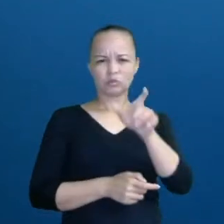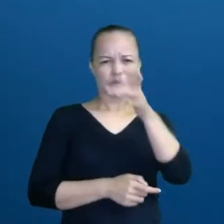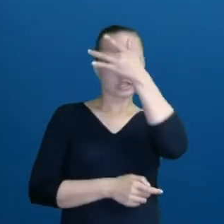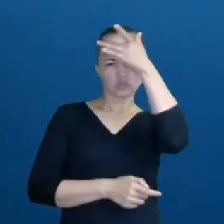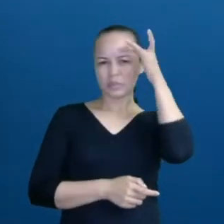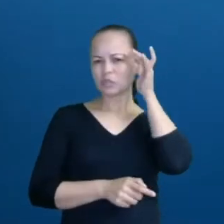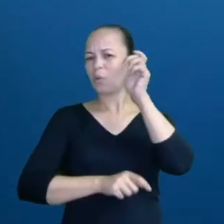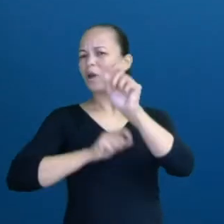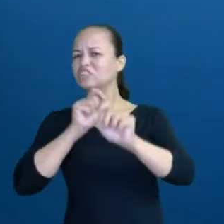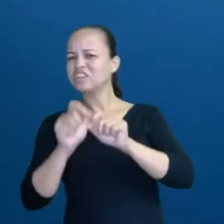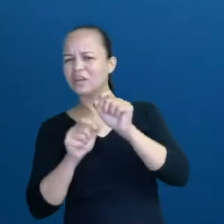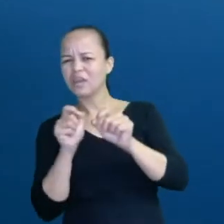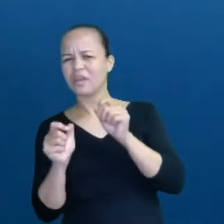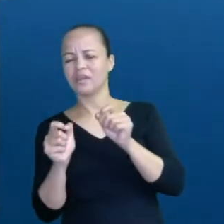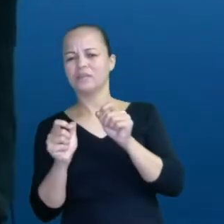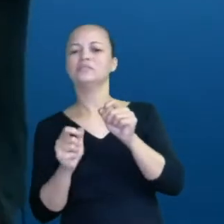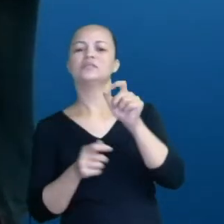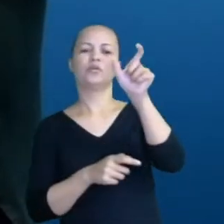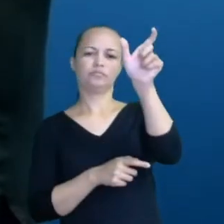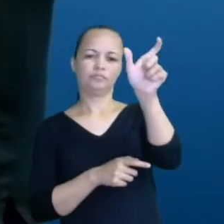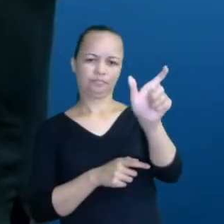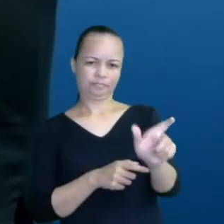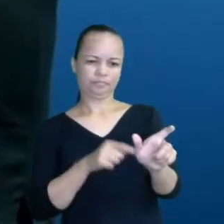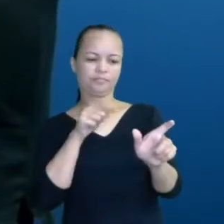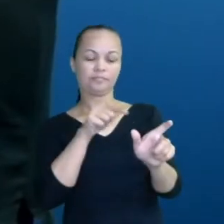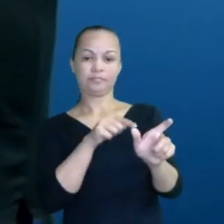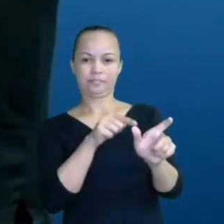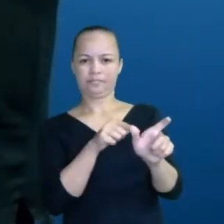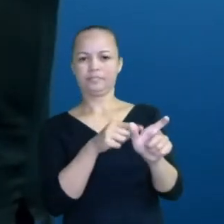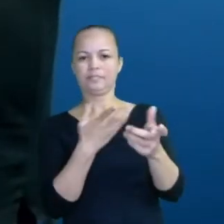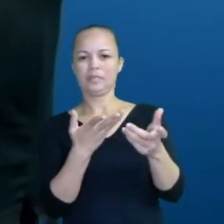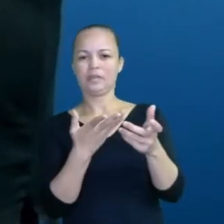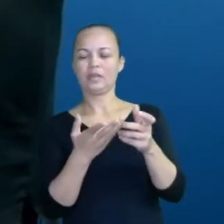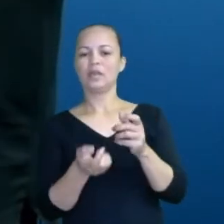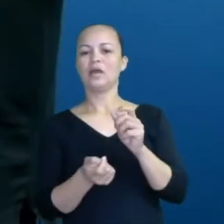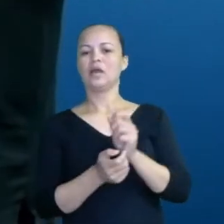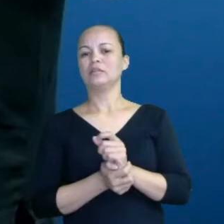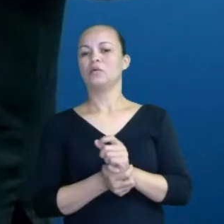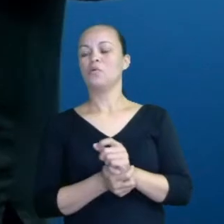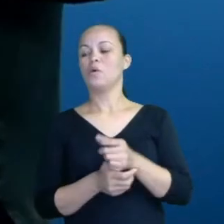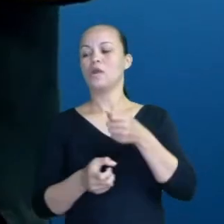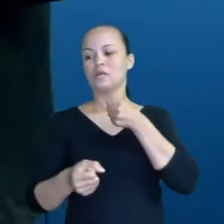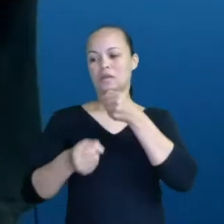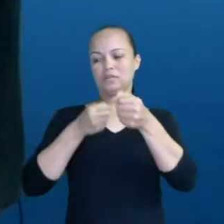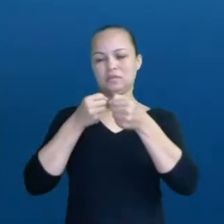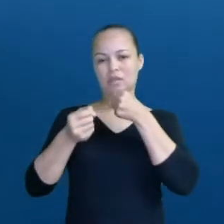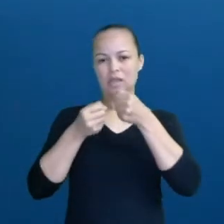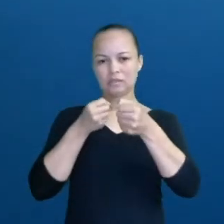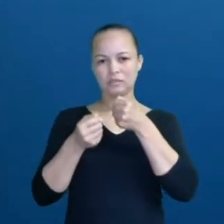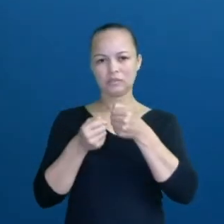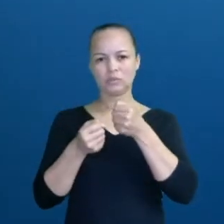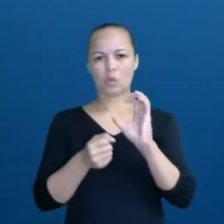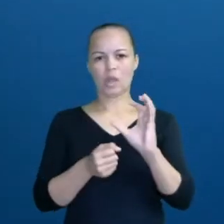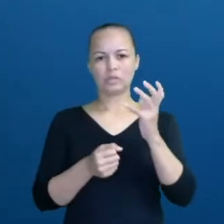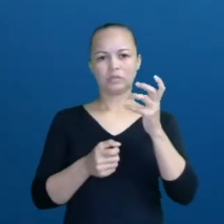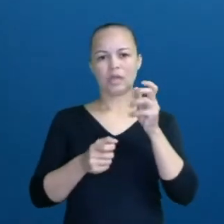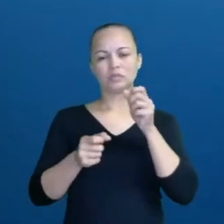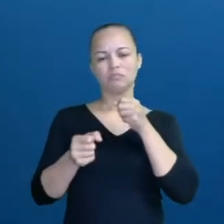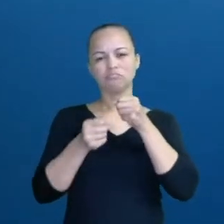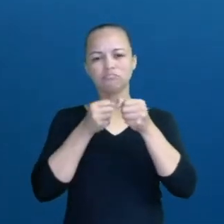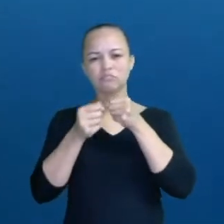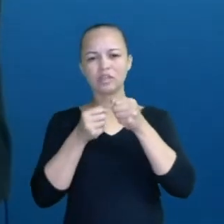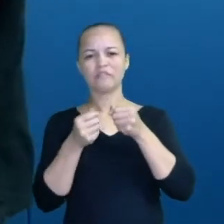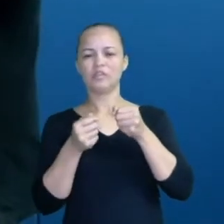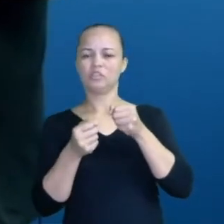resposta. O resultado das entrevistas. O resultado das entrevistas é o sujeito da frase. Letra